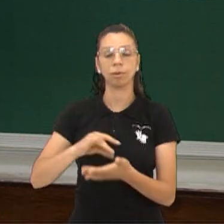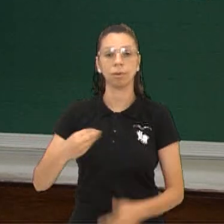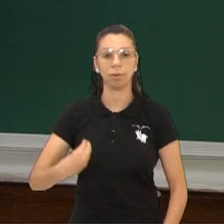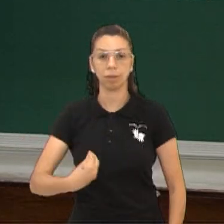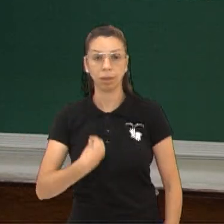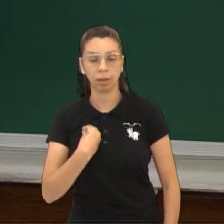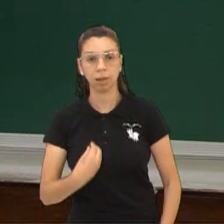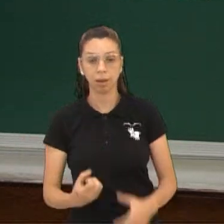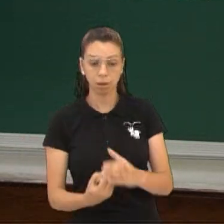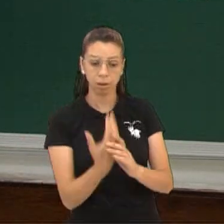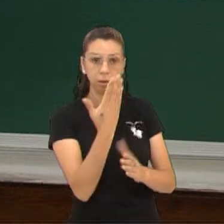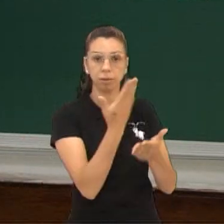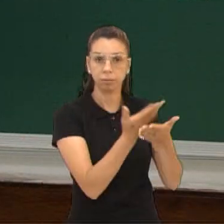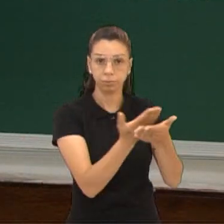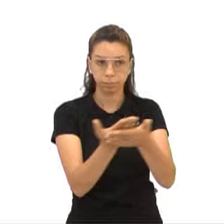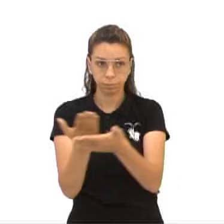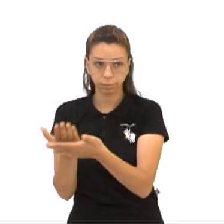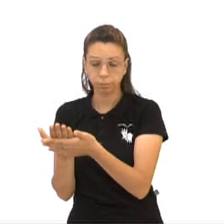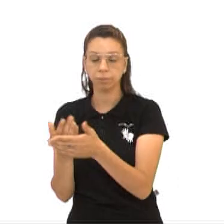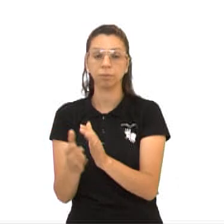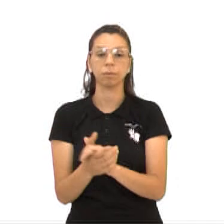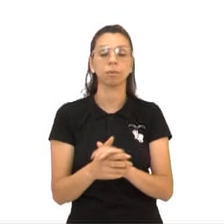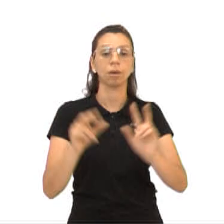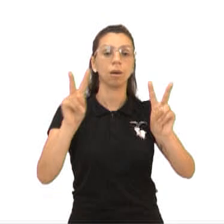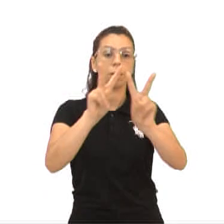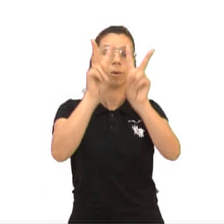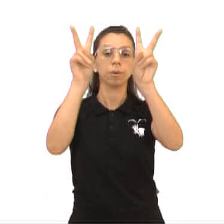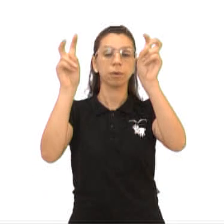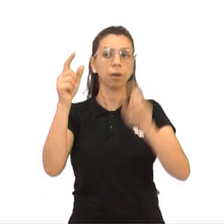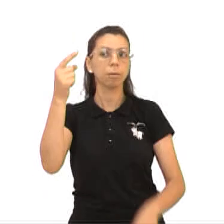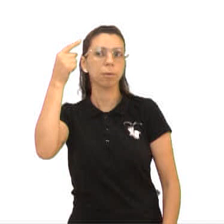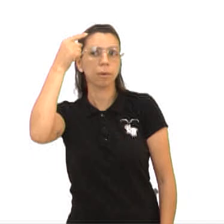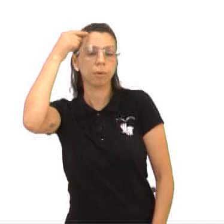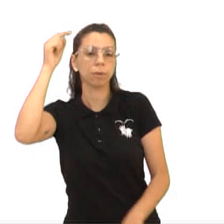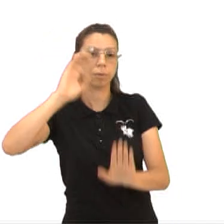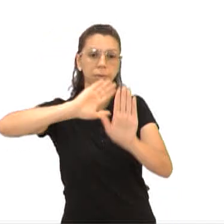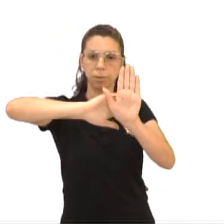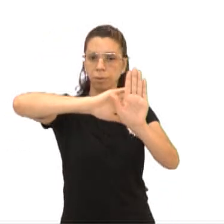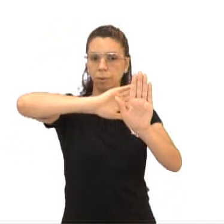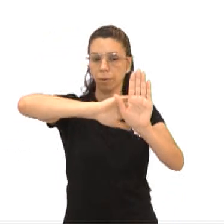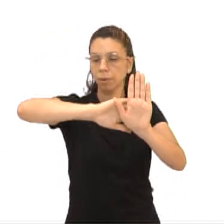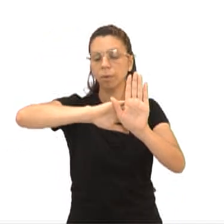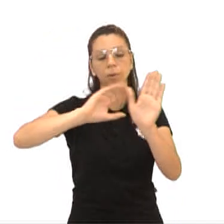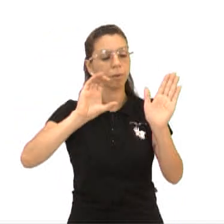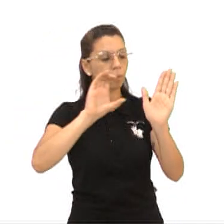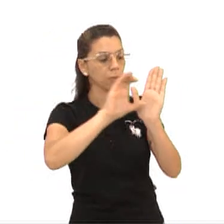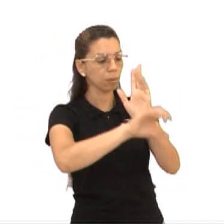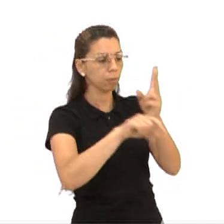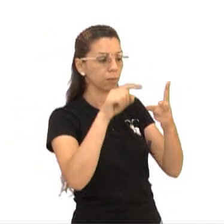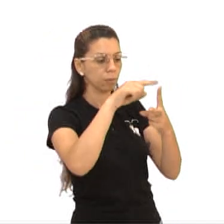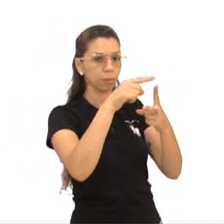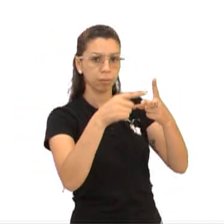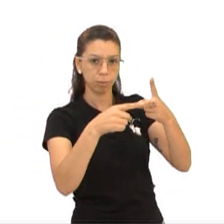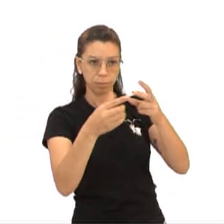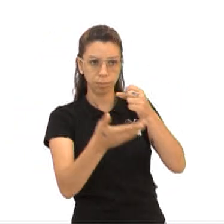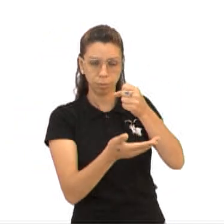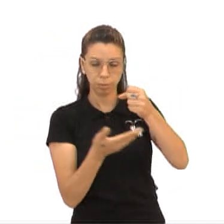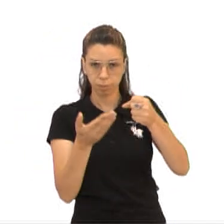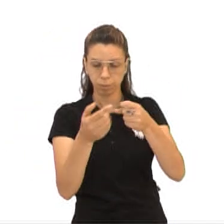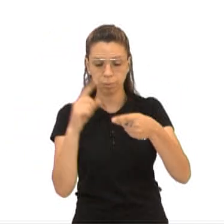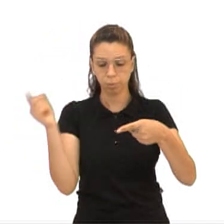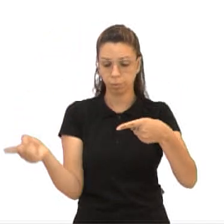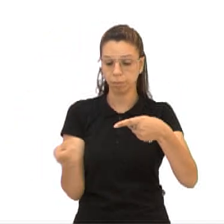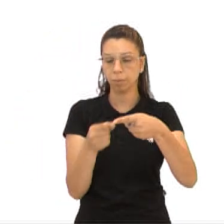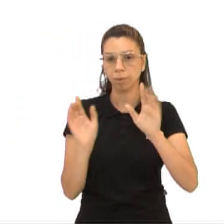questão da ecologia também. O termo ideologia, ele tem 2 sentidos básicos. Em um primeiro momento, ele se refere